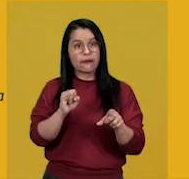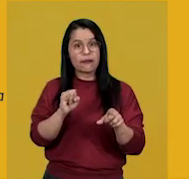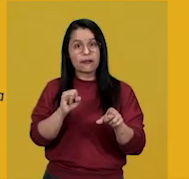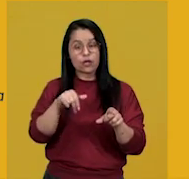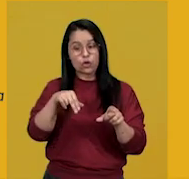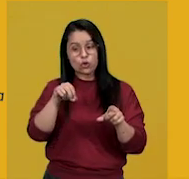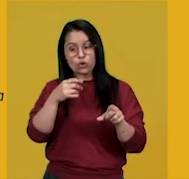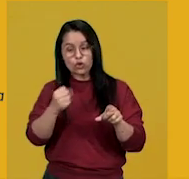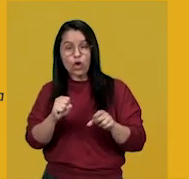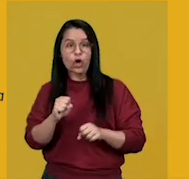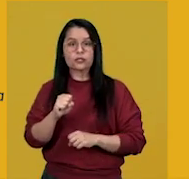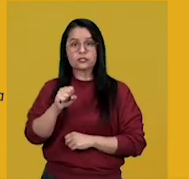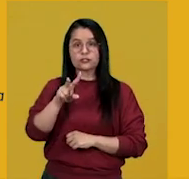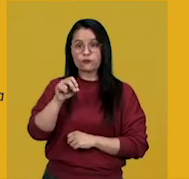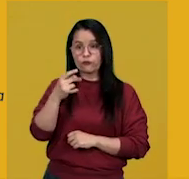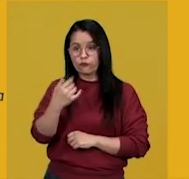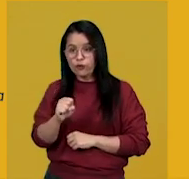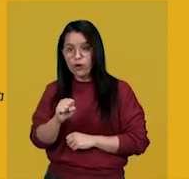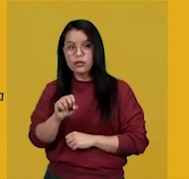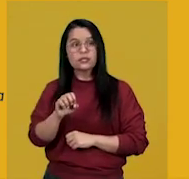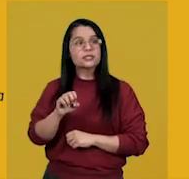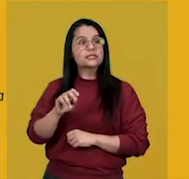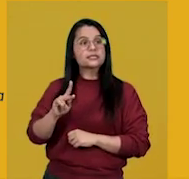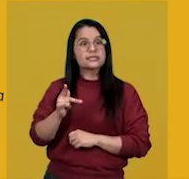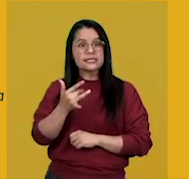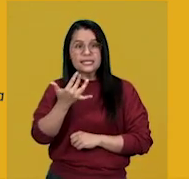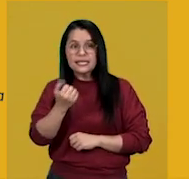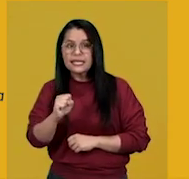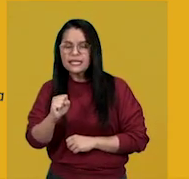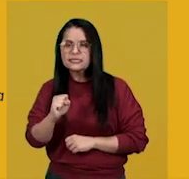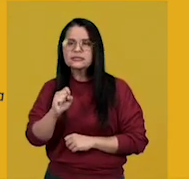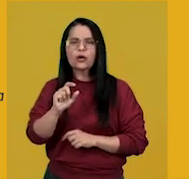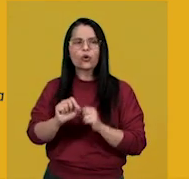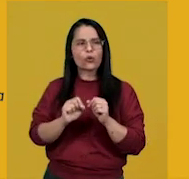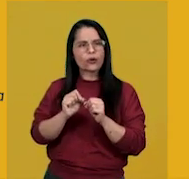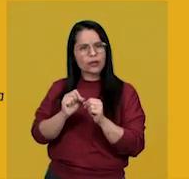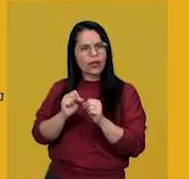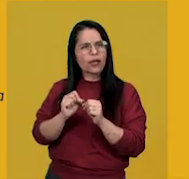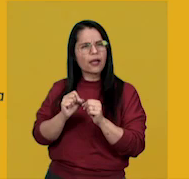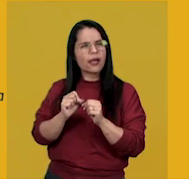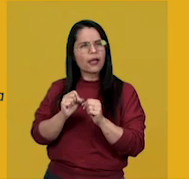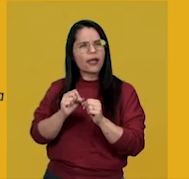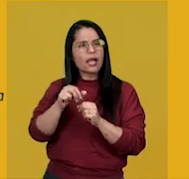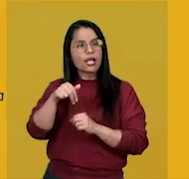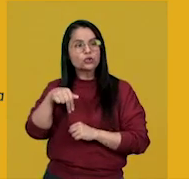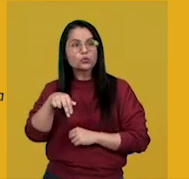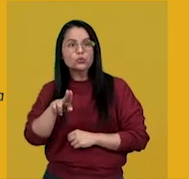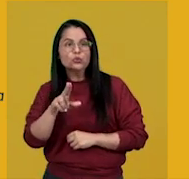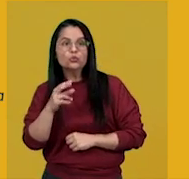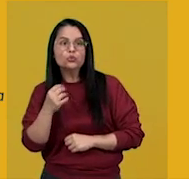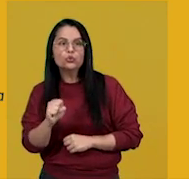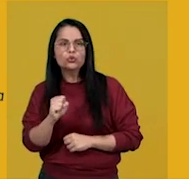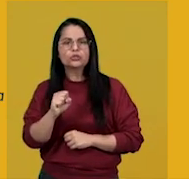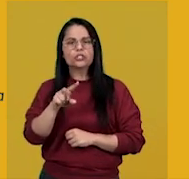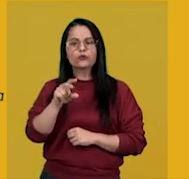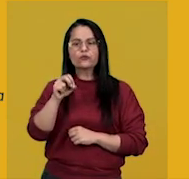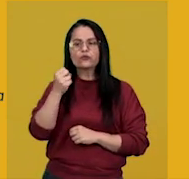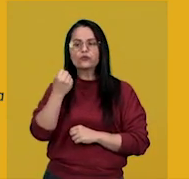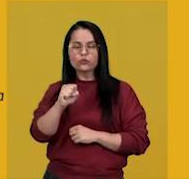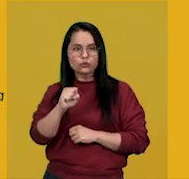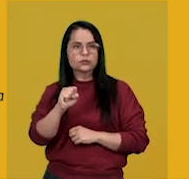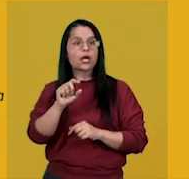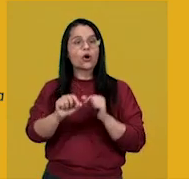o vós e o lhes, que é o nós, que aqui é o nos e vos. São esses